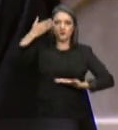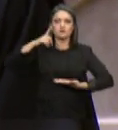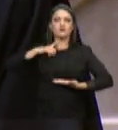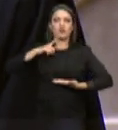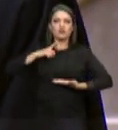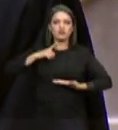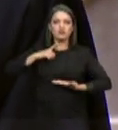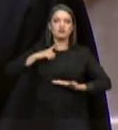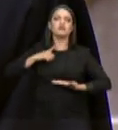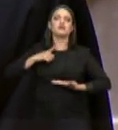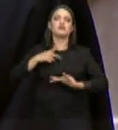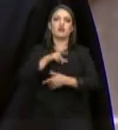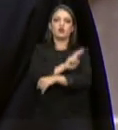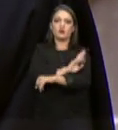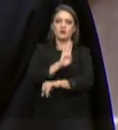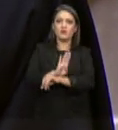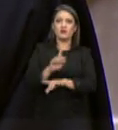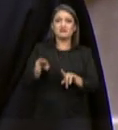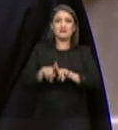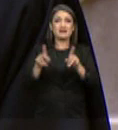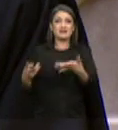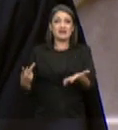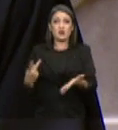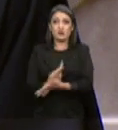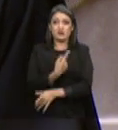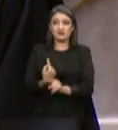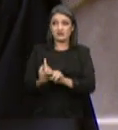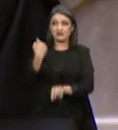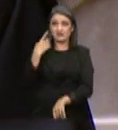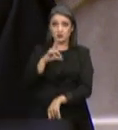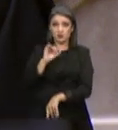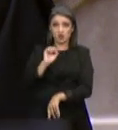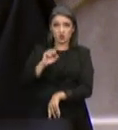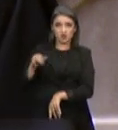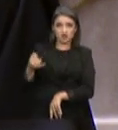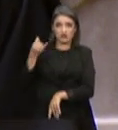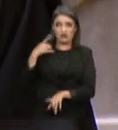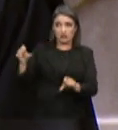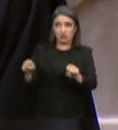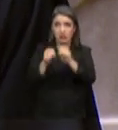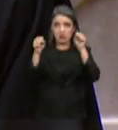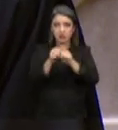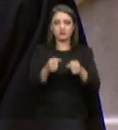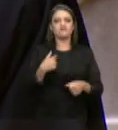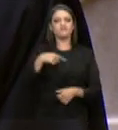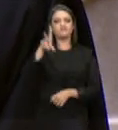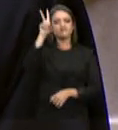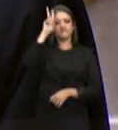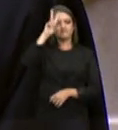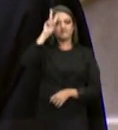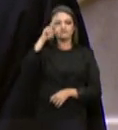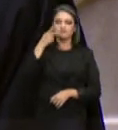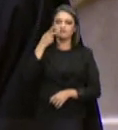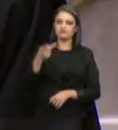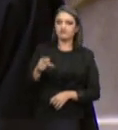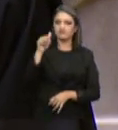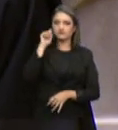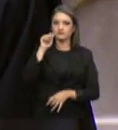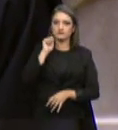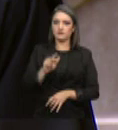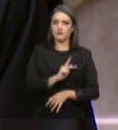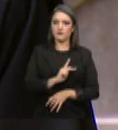vandalizado pelos recentes atentados antes Democráticos me fazem rememorar as palavras de vossa excelência Presidente